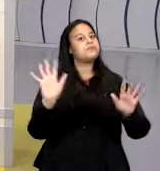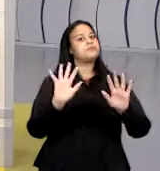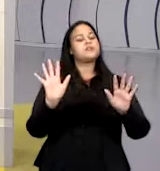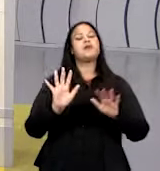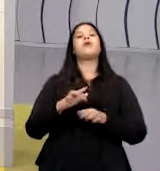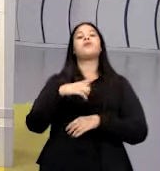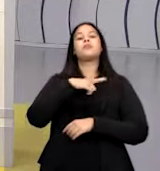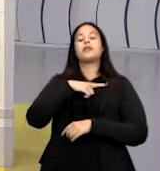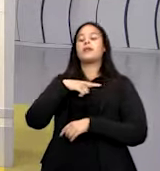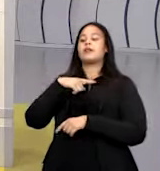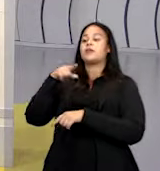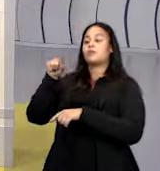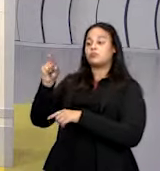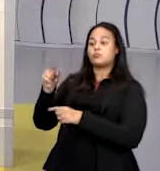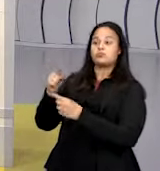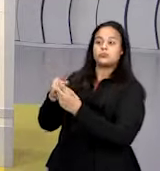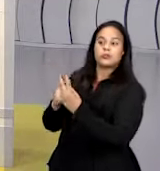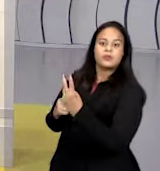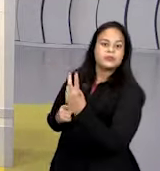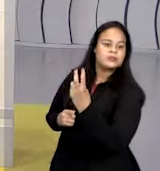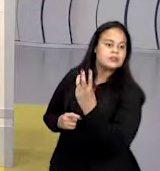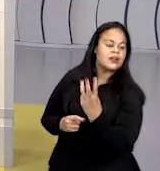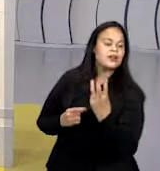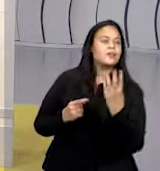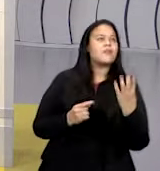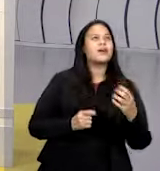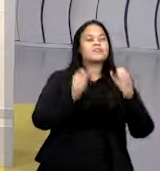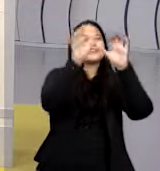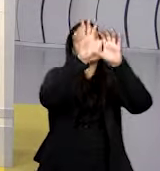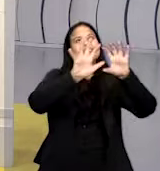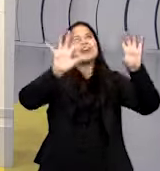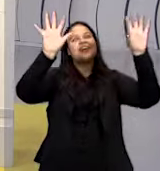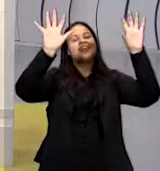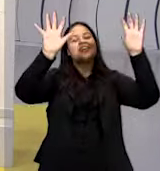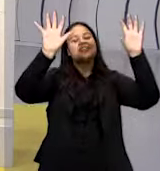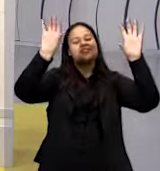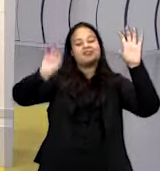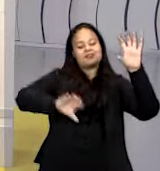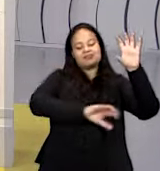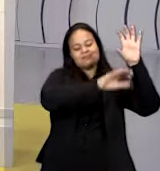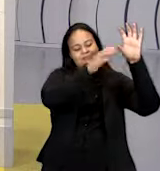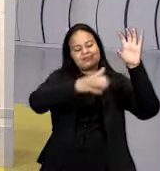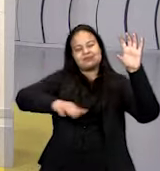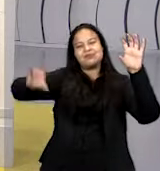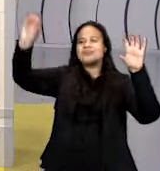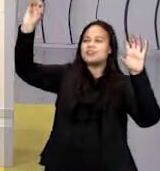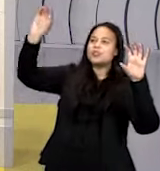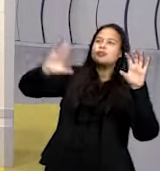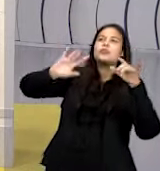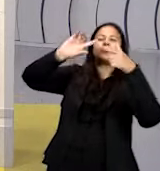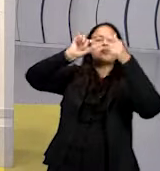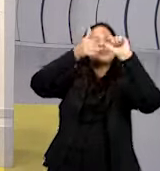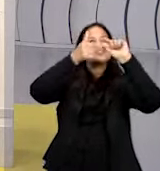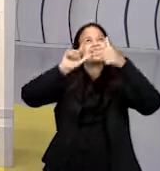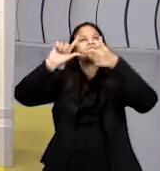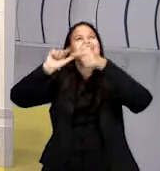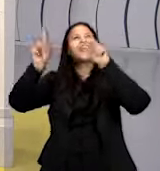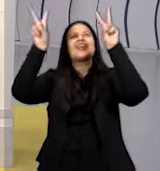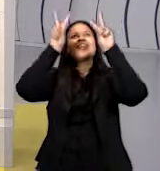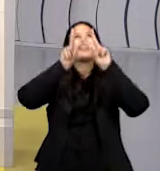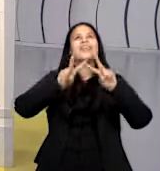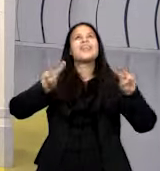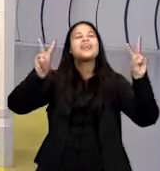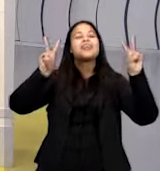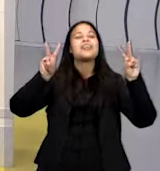elementos naturais, como a gente tem aqui na cidade, o céu natural, um horizonte, um sol bonito, as estrelas, que a gente não vê tão bem por